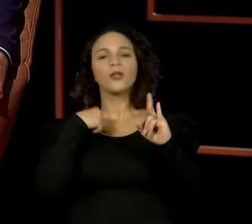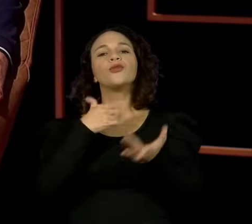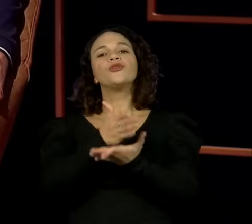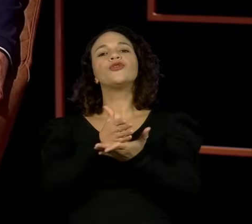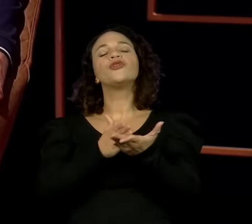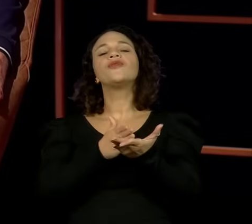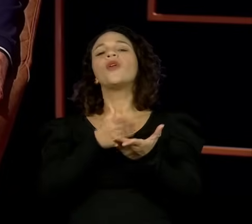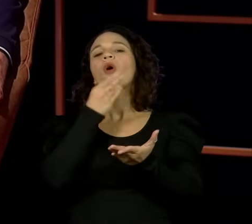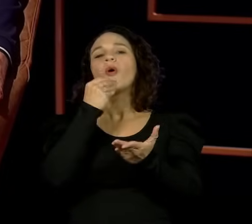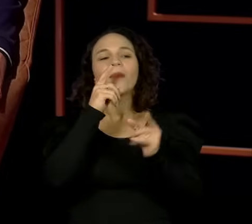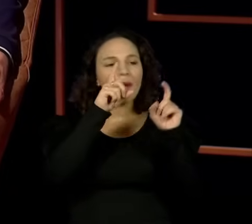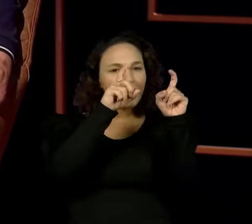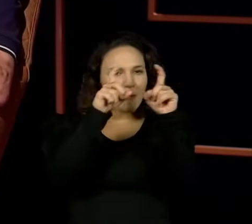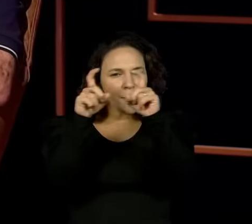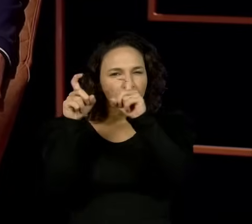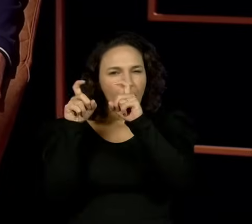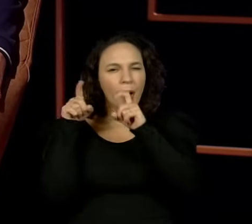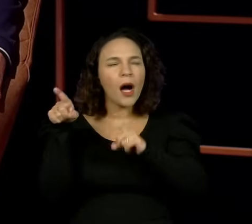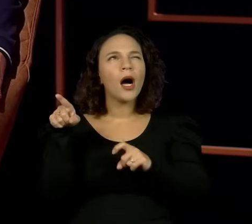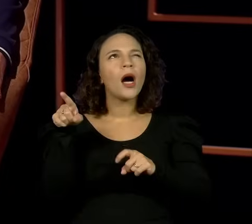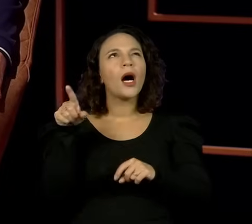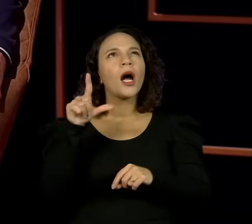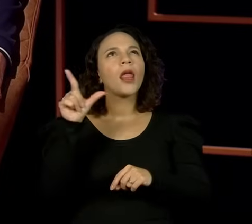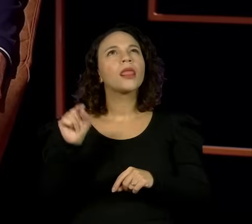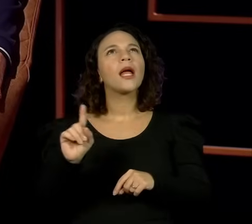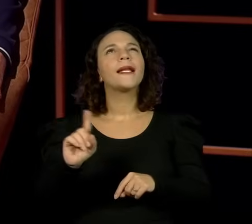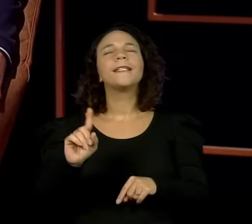um fotógrafo